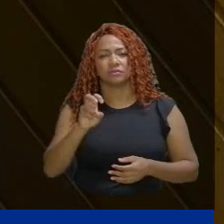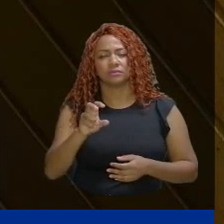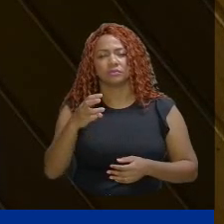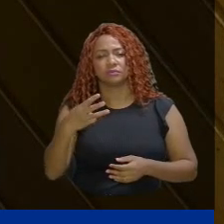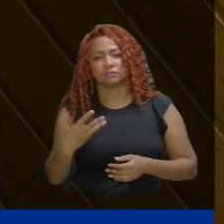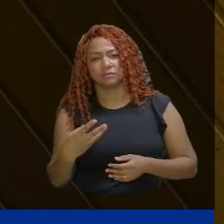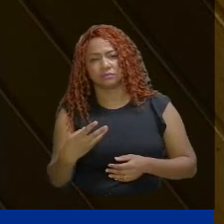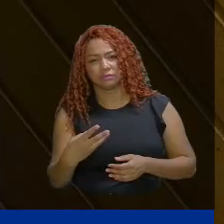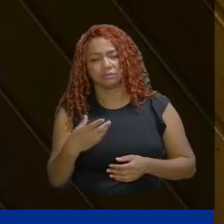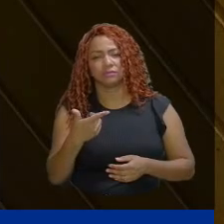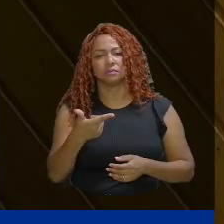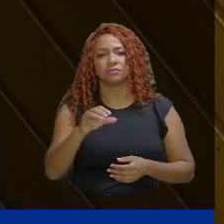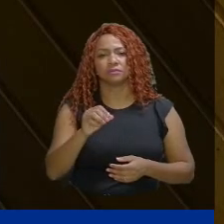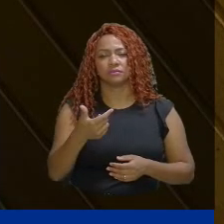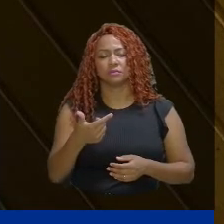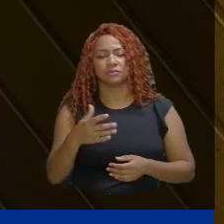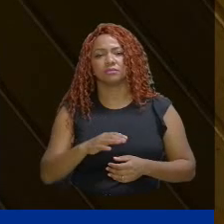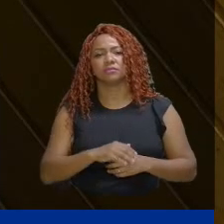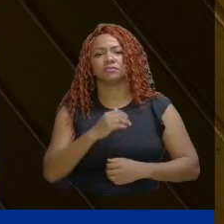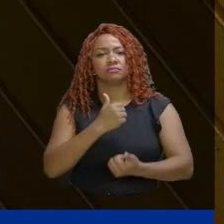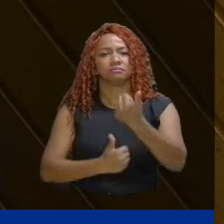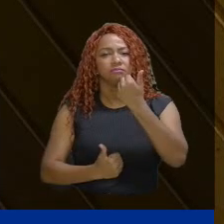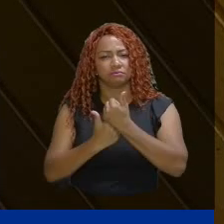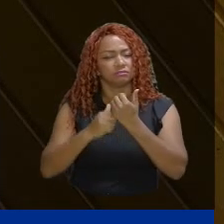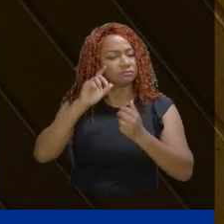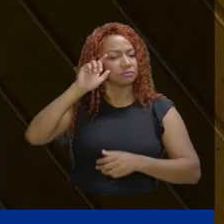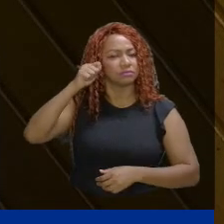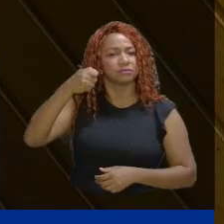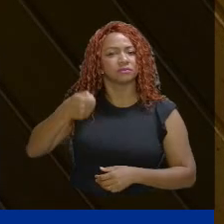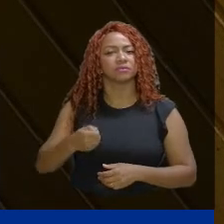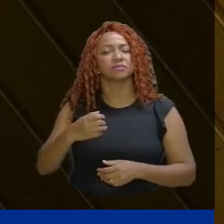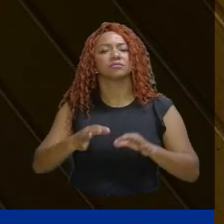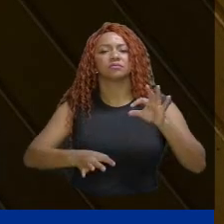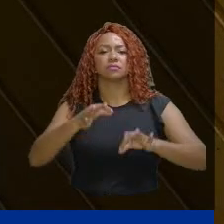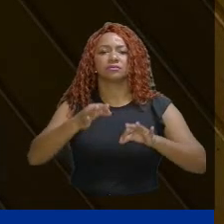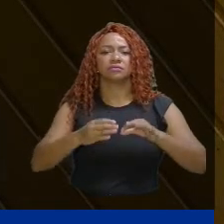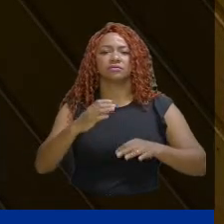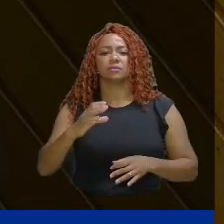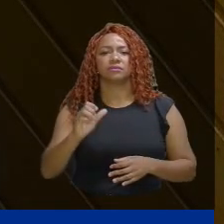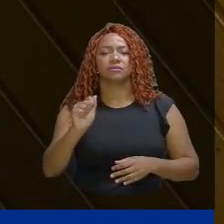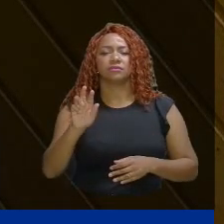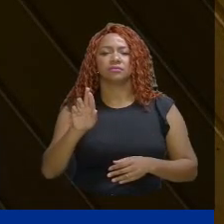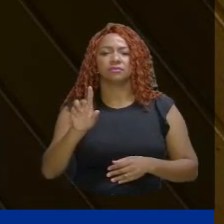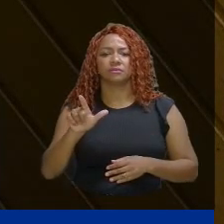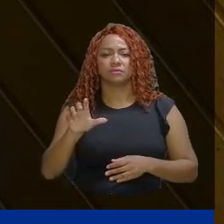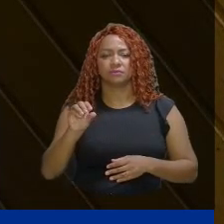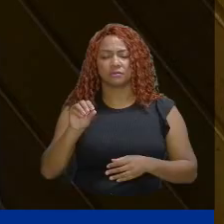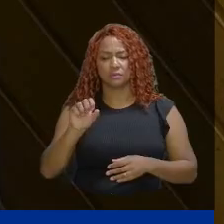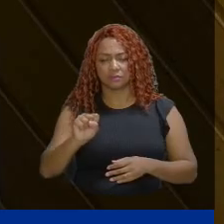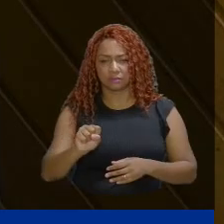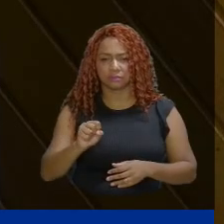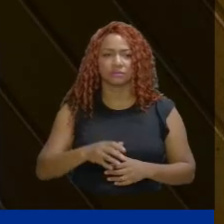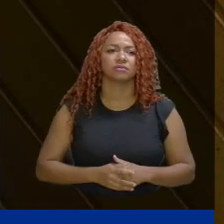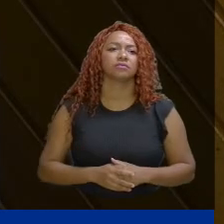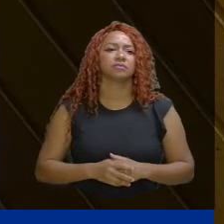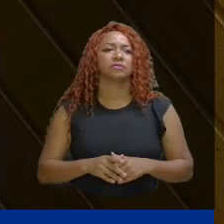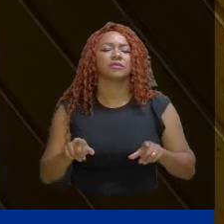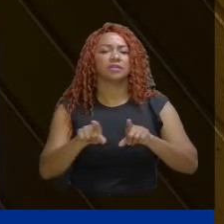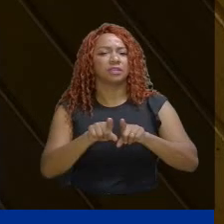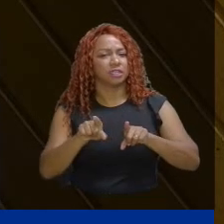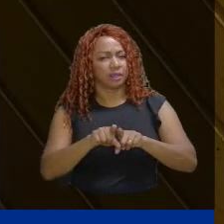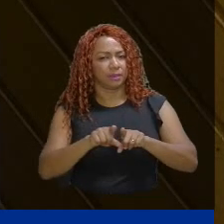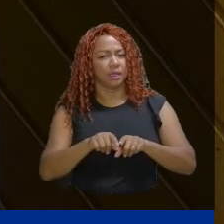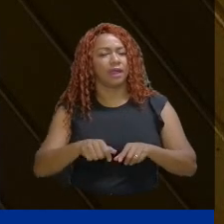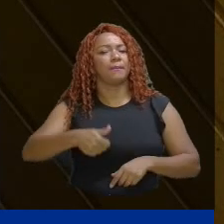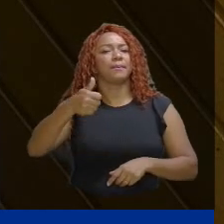2024, substituindo a decisão monocrática do juiz Carlos Fernandes pela deliberação do colegiado. Ressalto assim